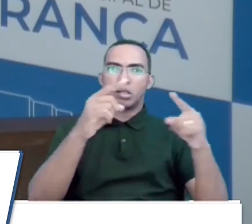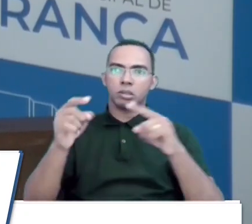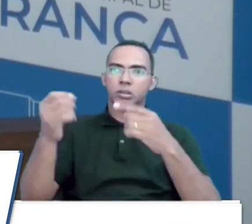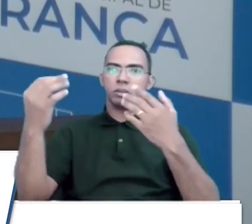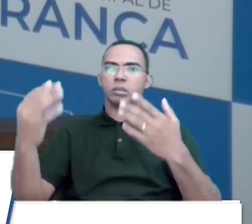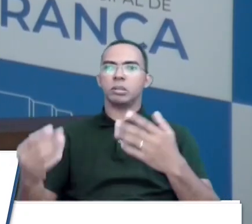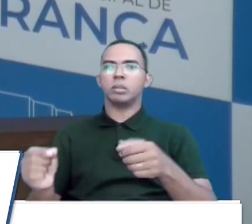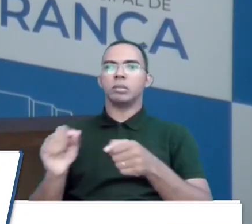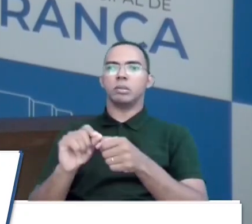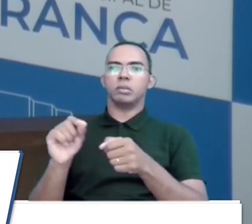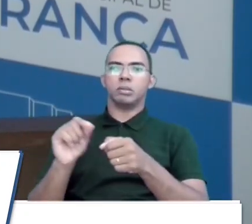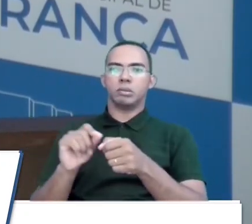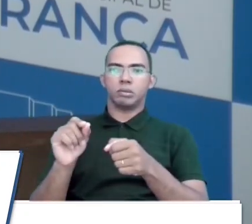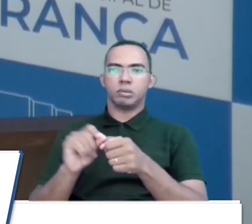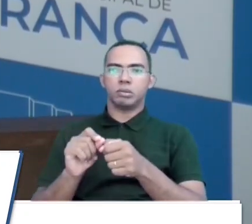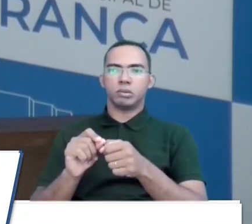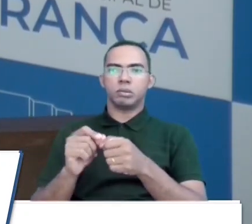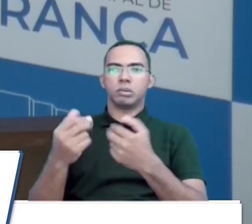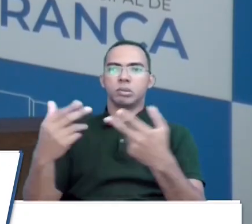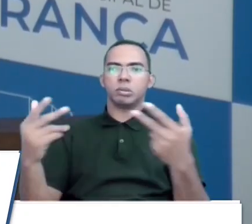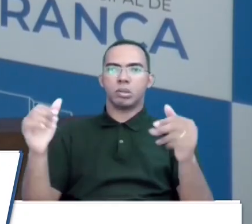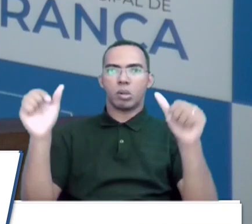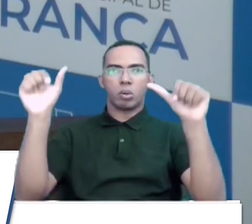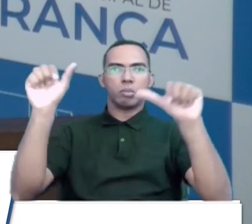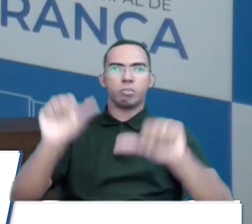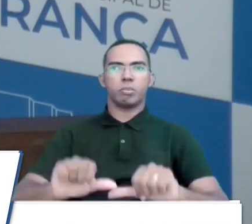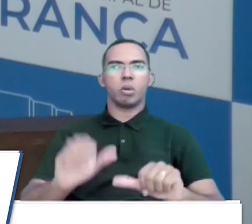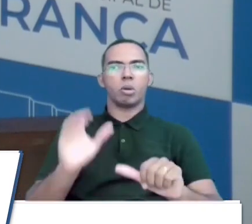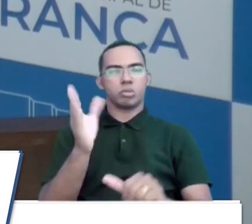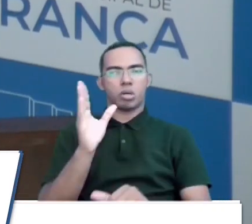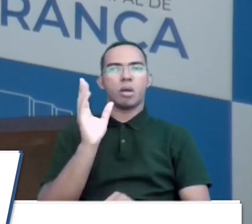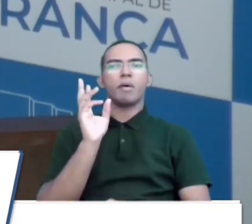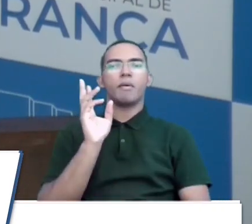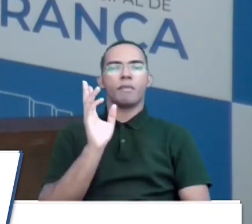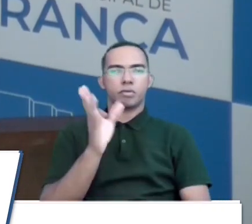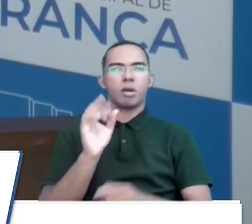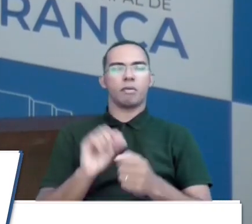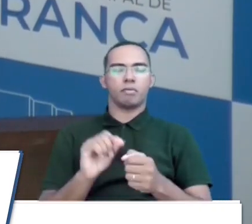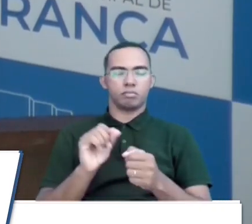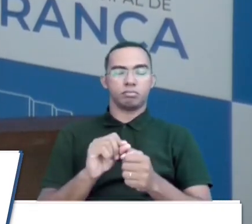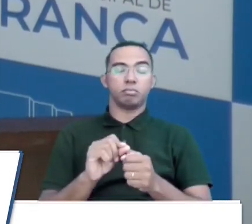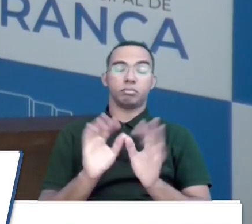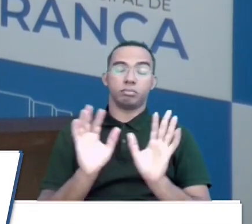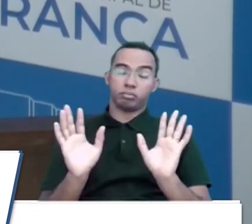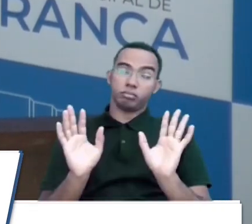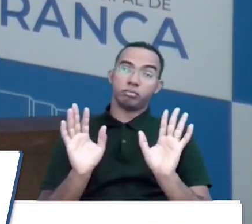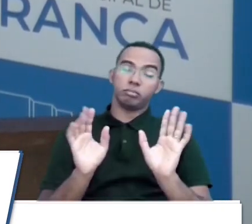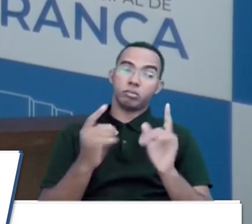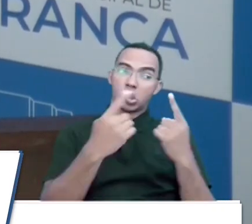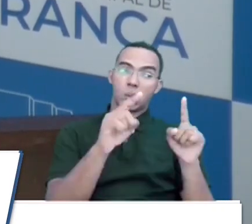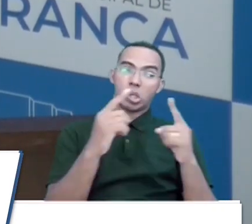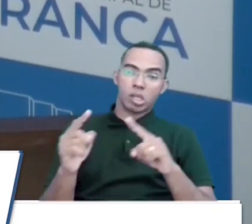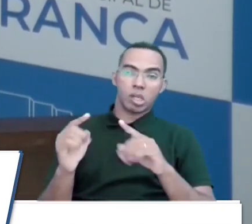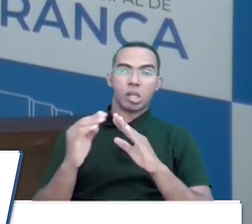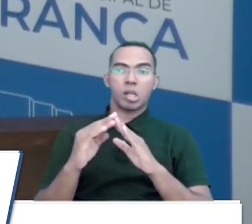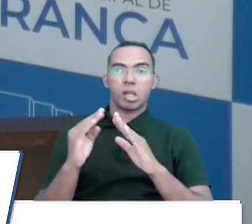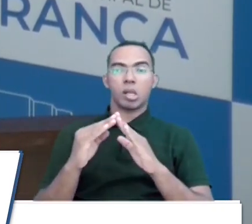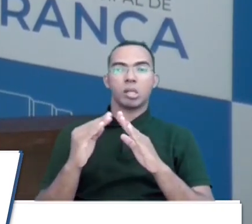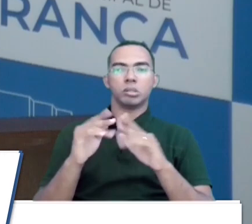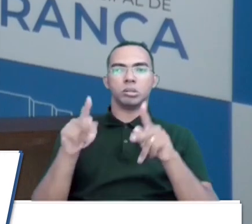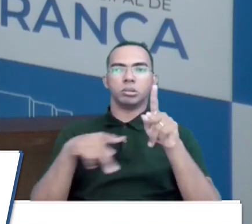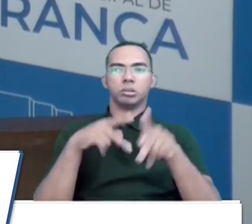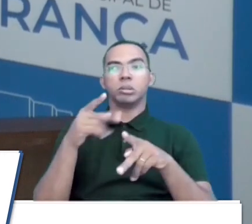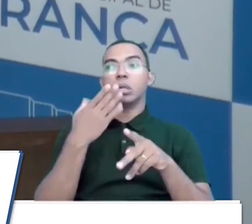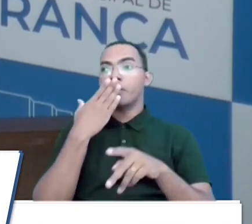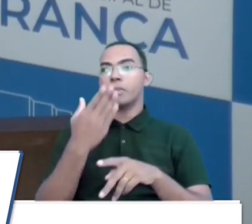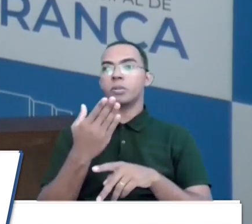fazer coisas piores do que já fazem, né? E uma coisa que a gente está pedindo